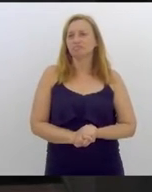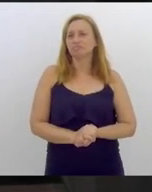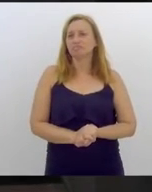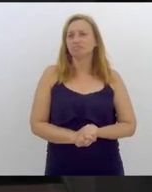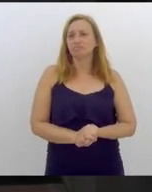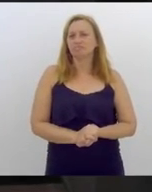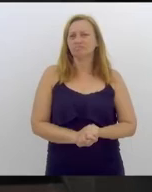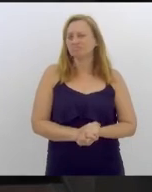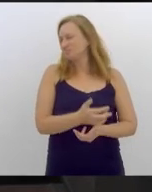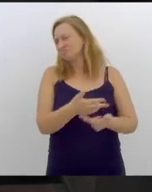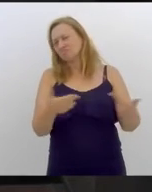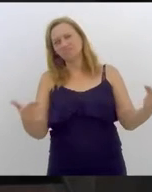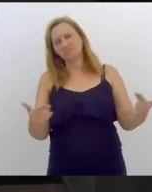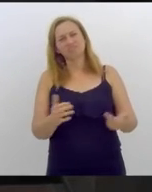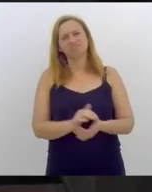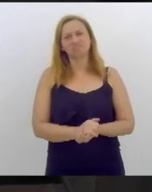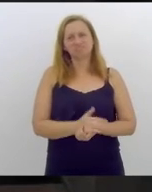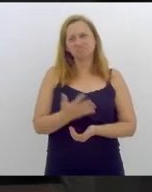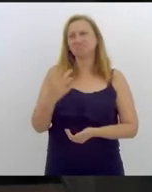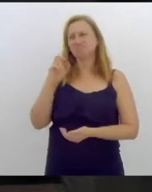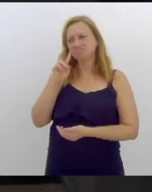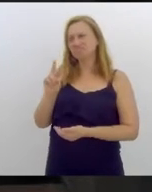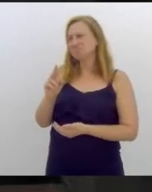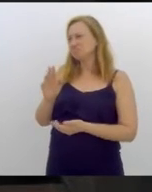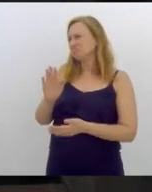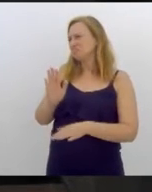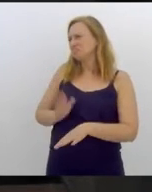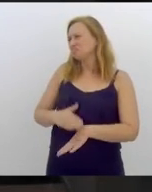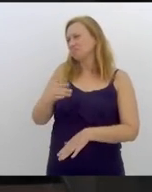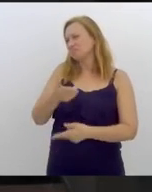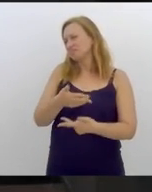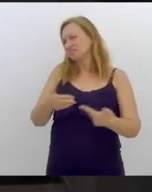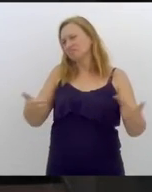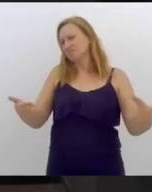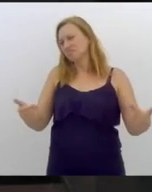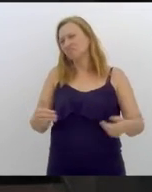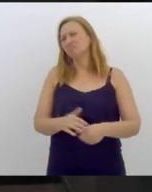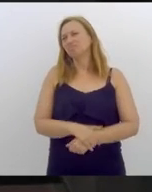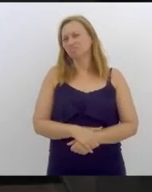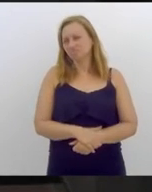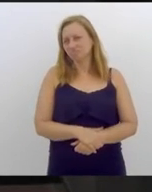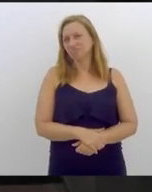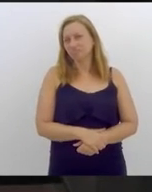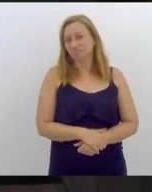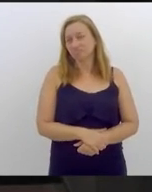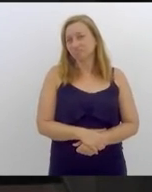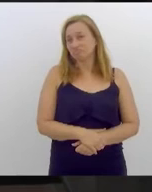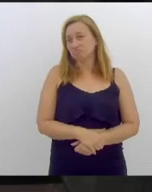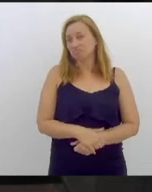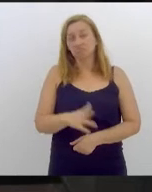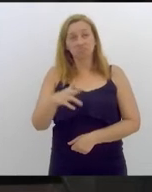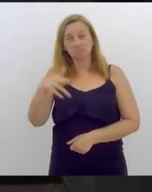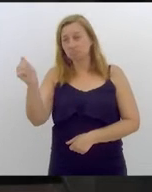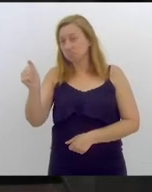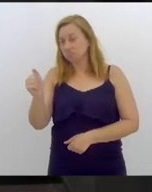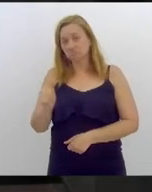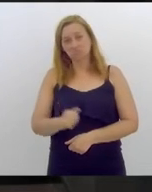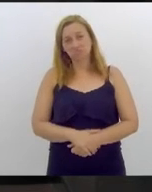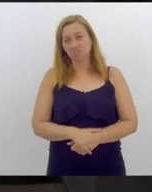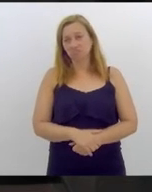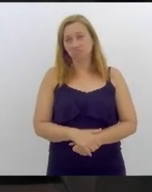aos quilos a gente já viu mais de uma centena e jamais houve